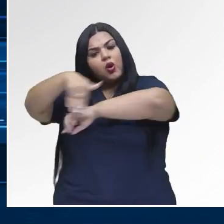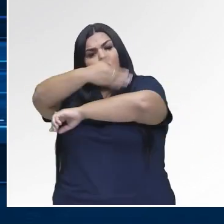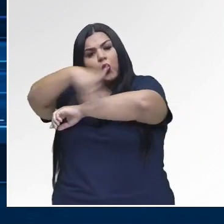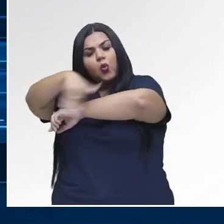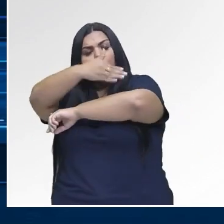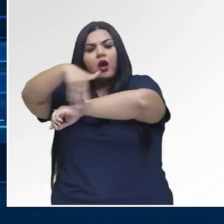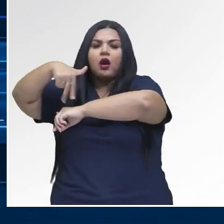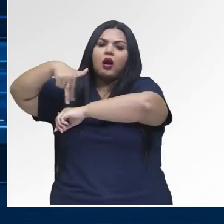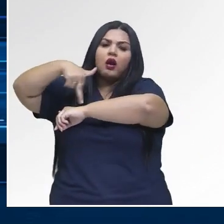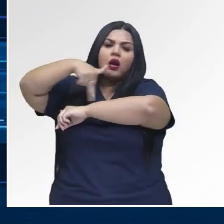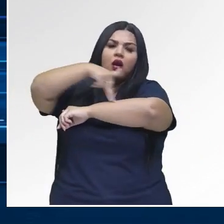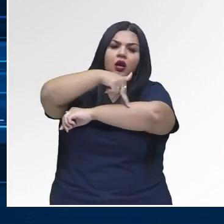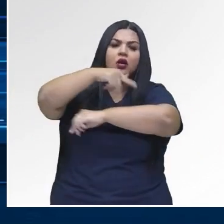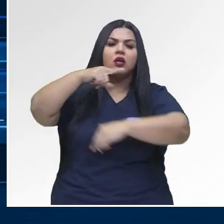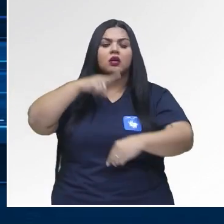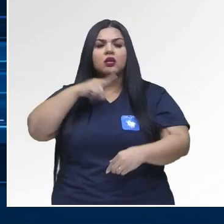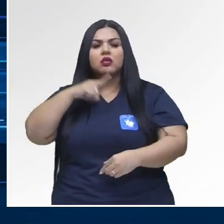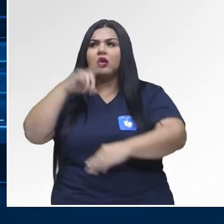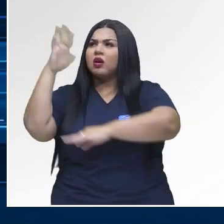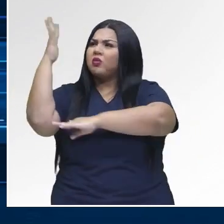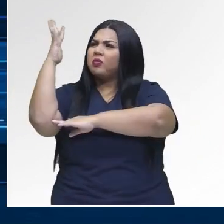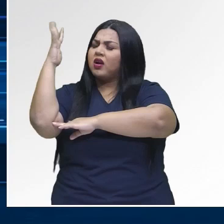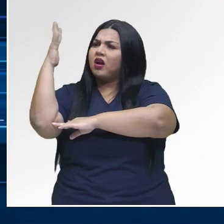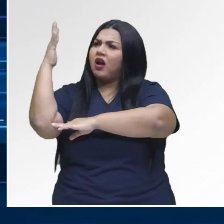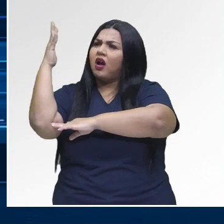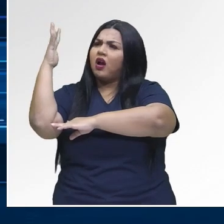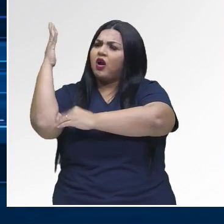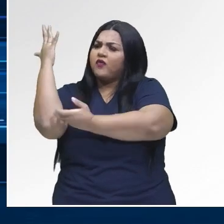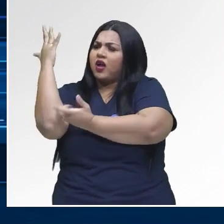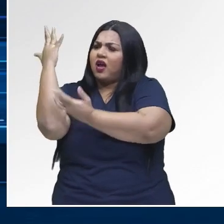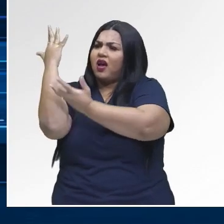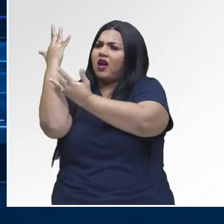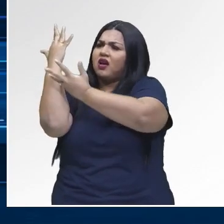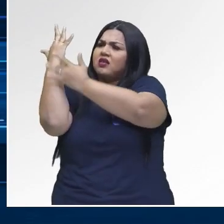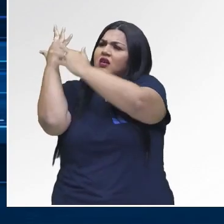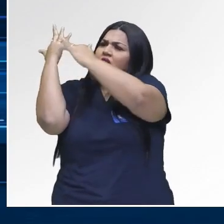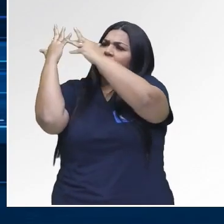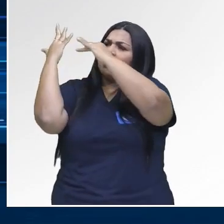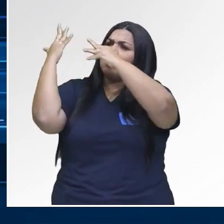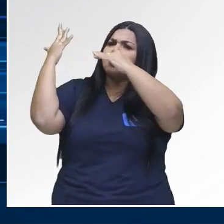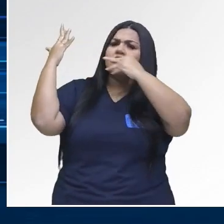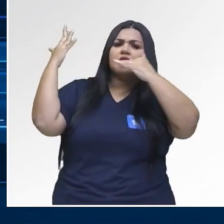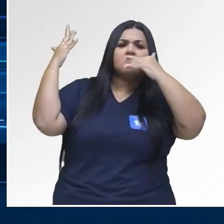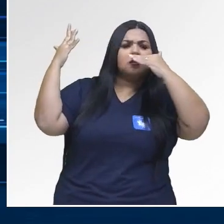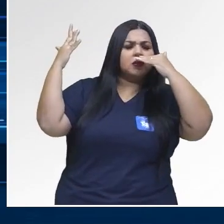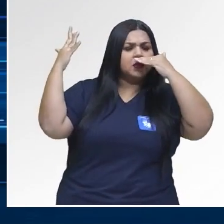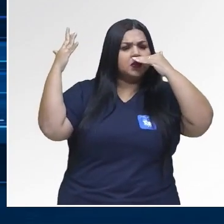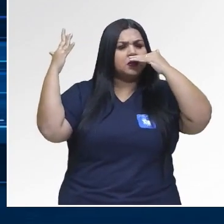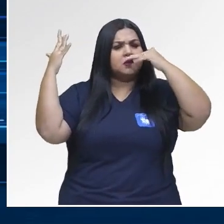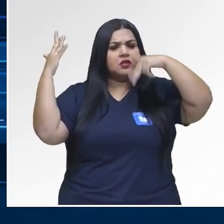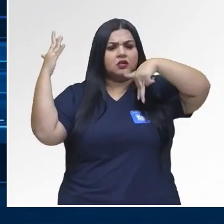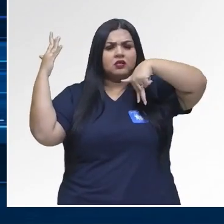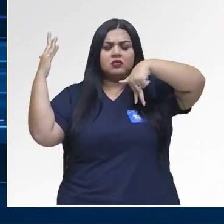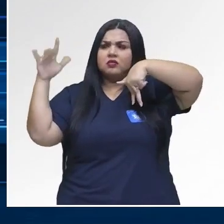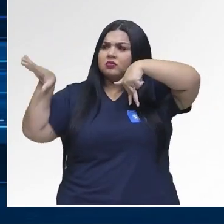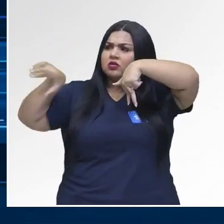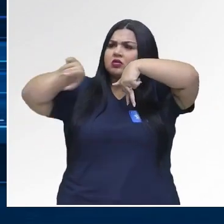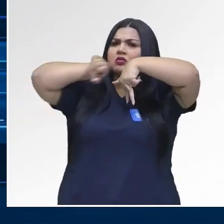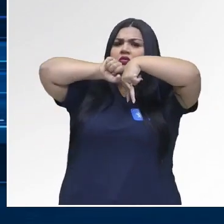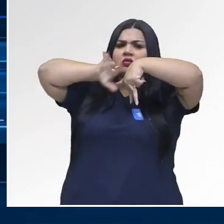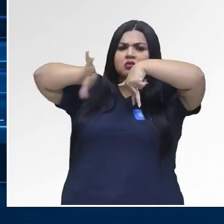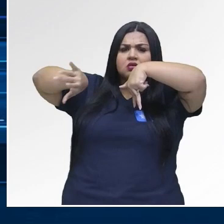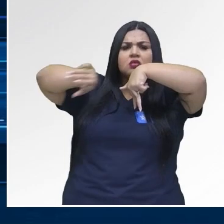rua e ter uma árvore queimando, fumaça. Então, a gente está ali respirando constantemente. Então,